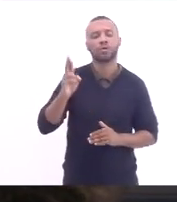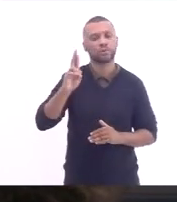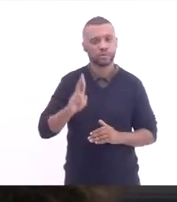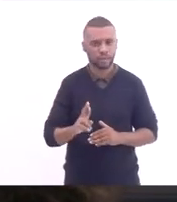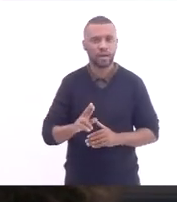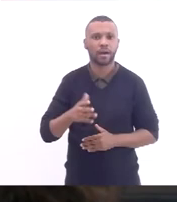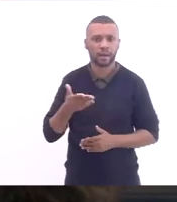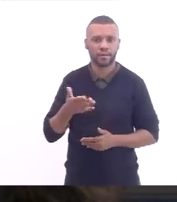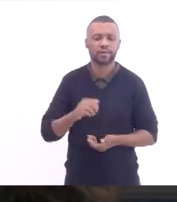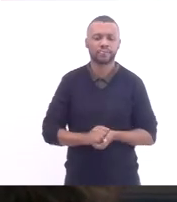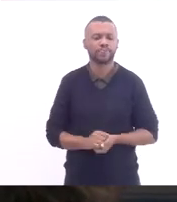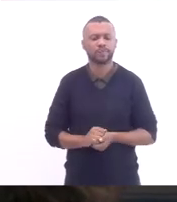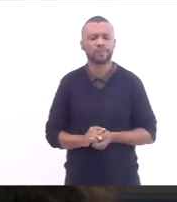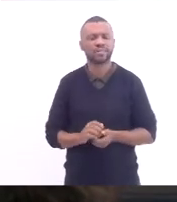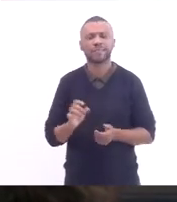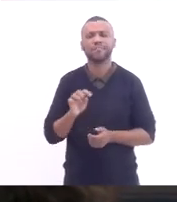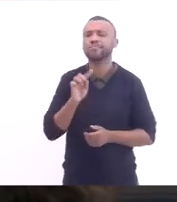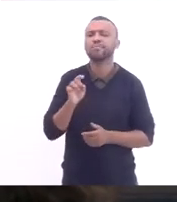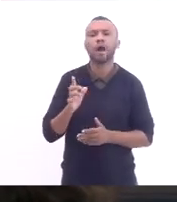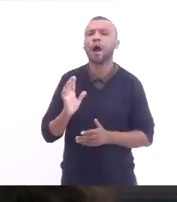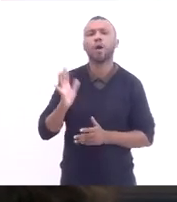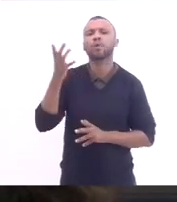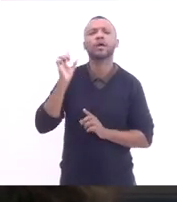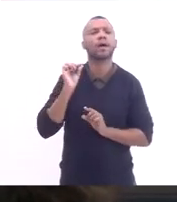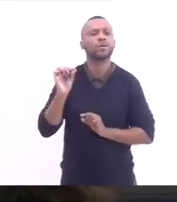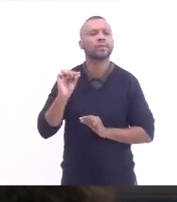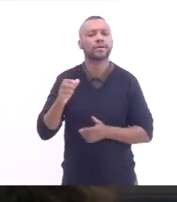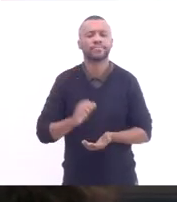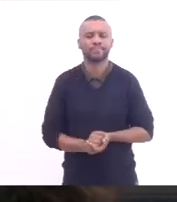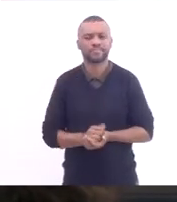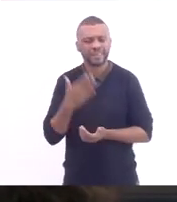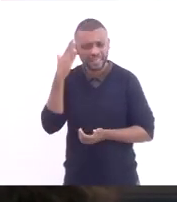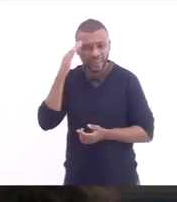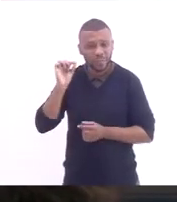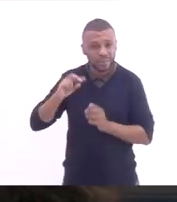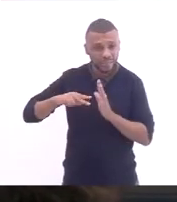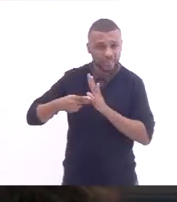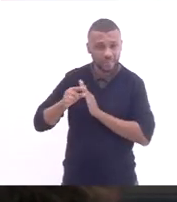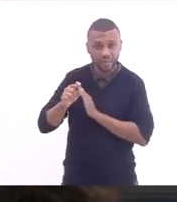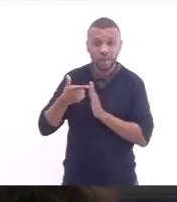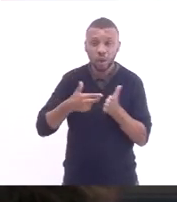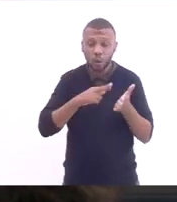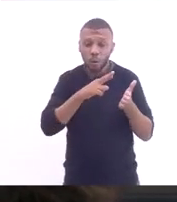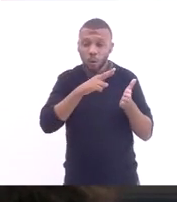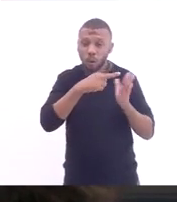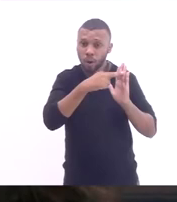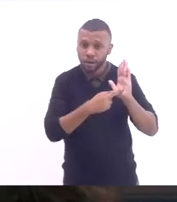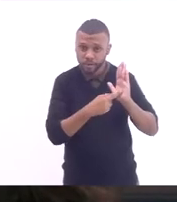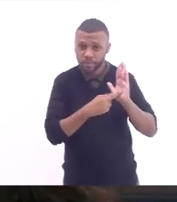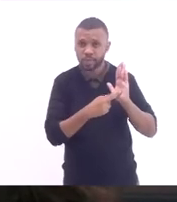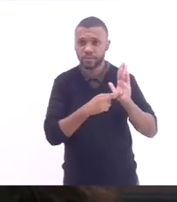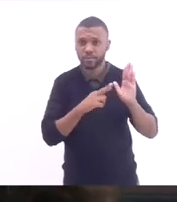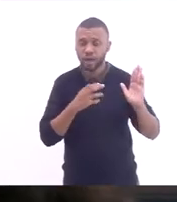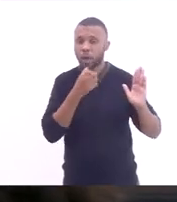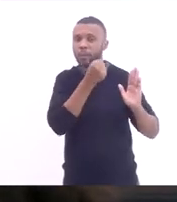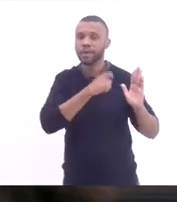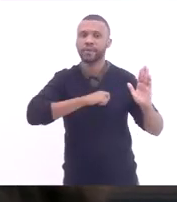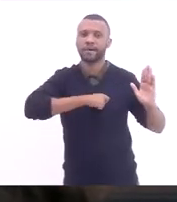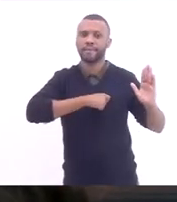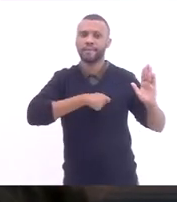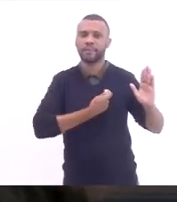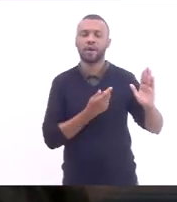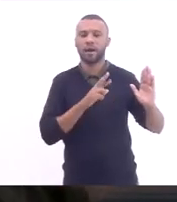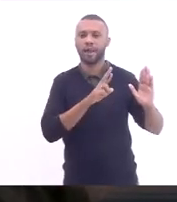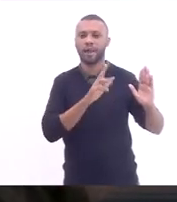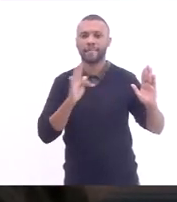reais. E aí, o que é que acontece? Porque não, sabe o que é que é? Isso e o regime de recuperação fiscal, que eu sempre digo,